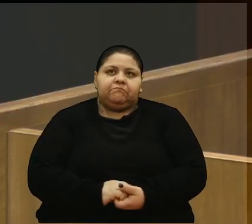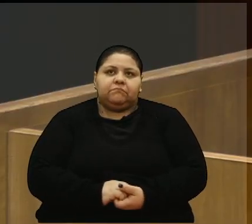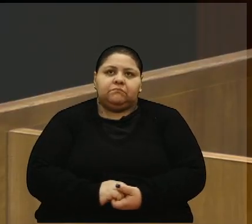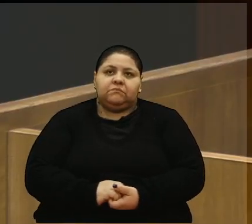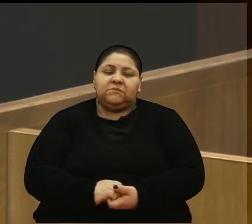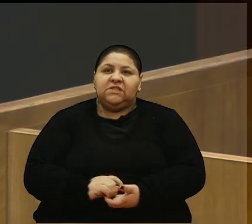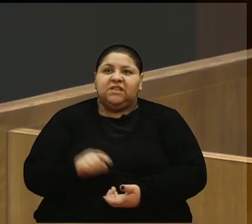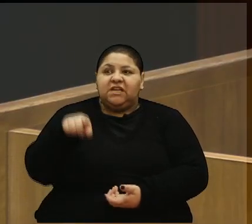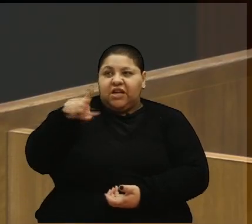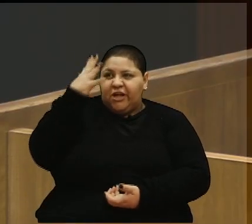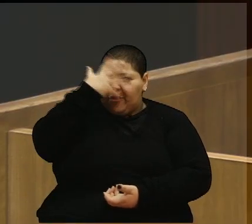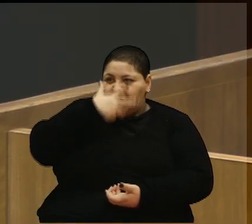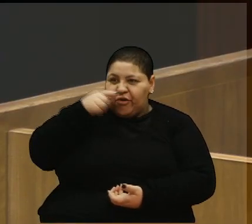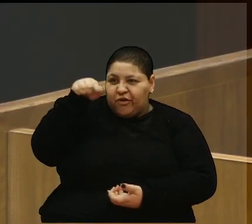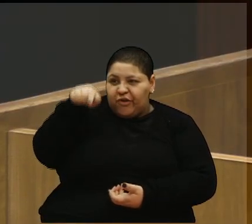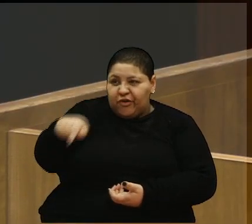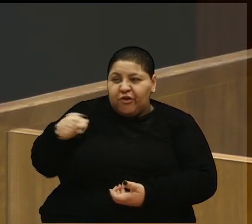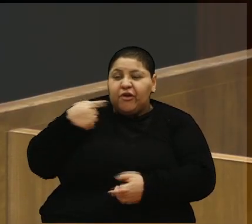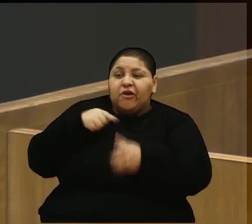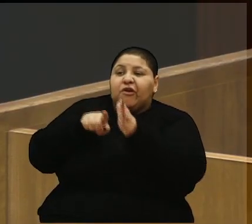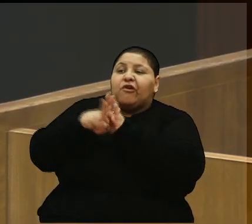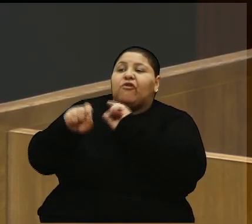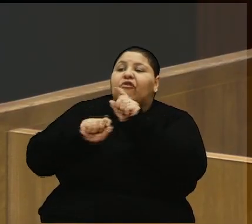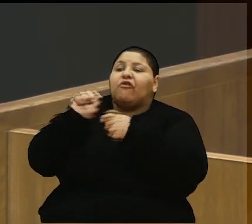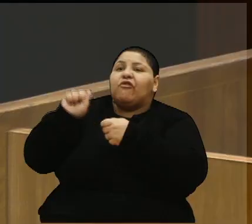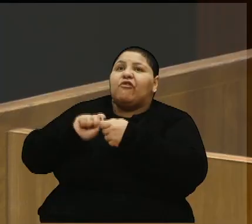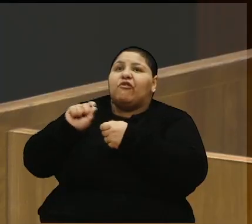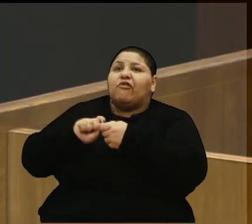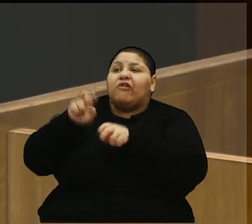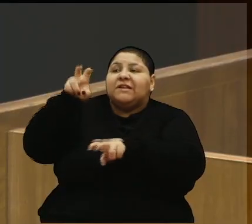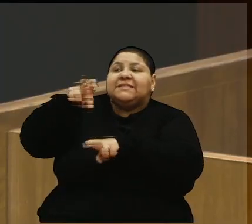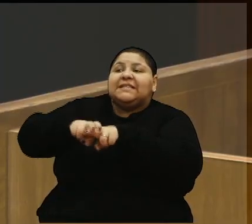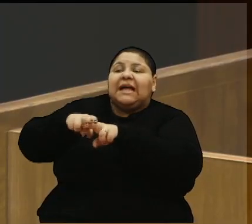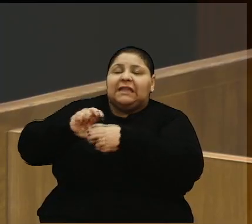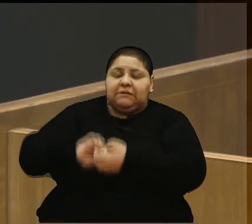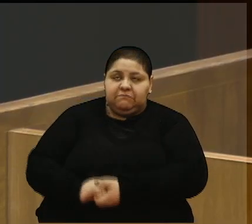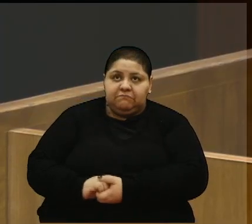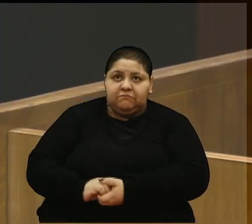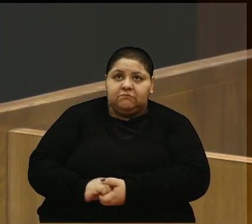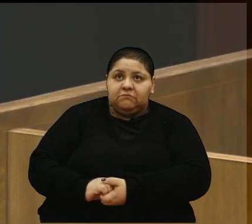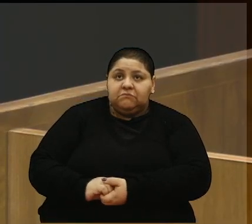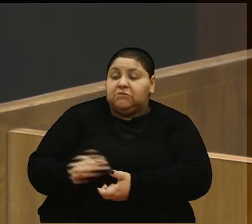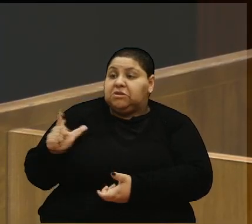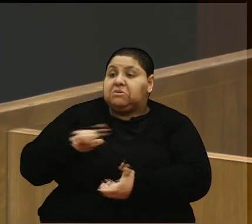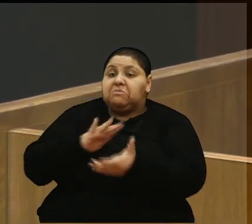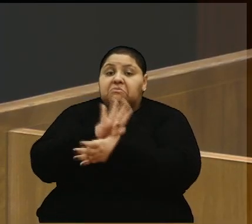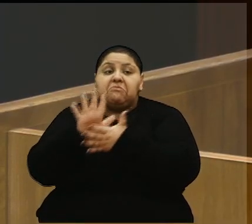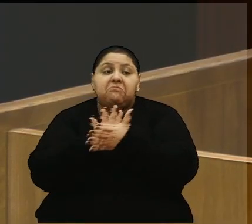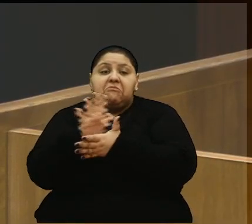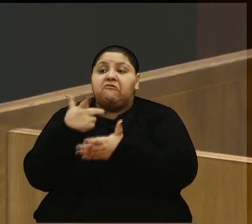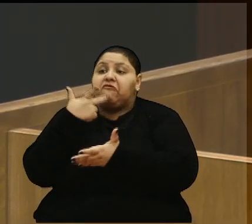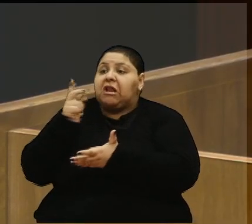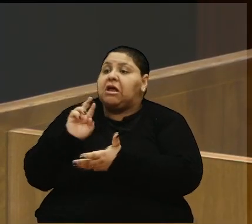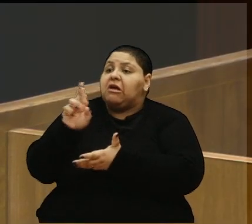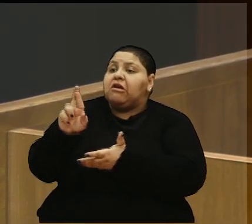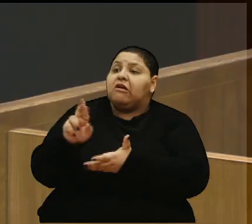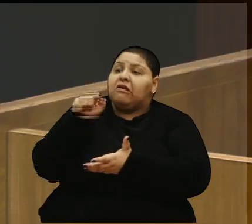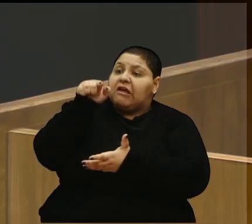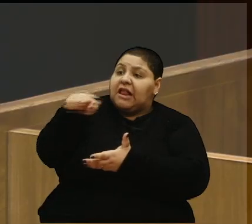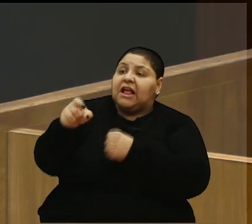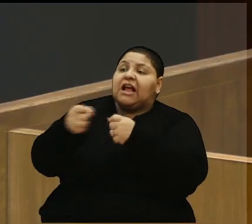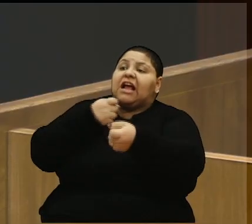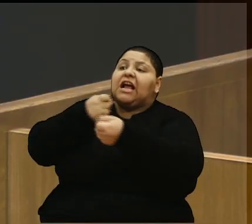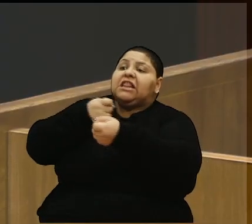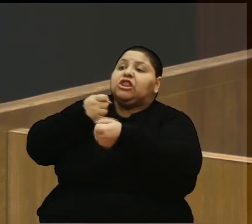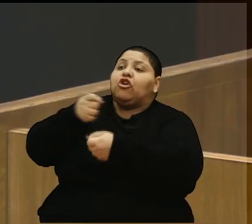Essa menina bonita que está aqui, eu estava perguntando o que faz essa moça sentada e não ouvi ninguém falar o nome dela. Falei, ela é cantora, ela